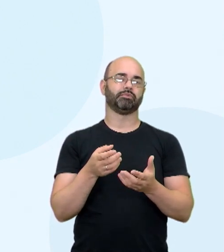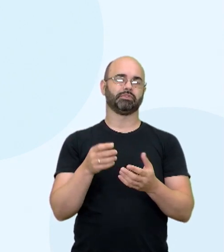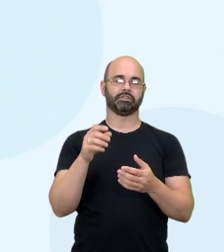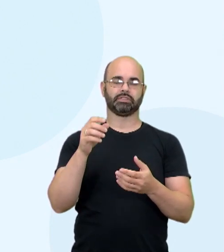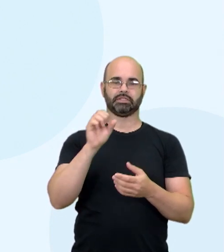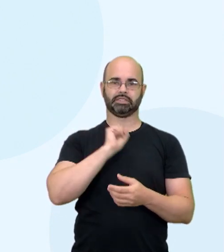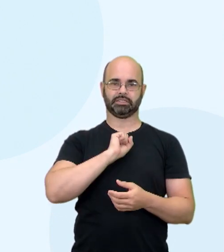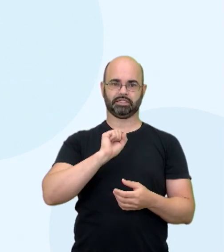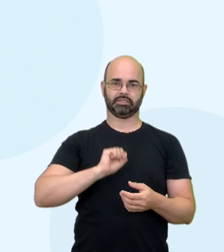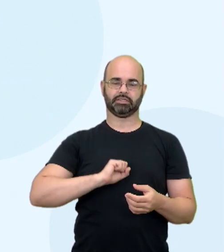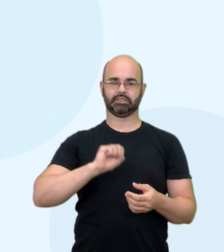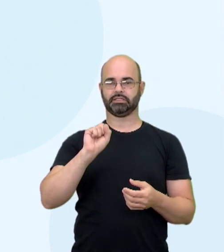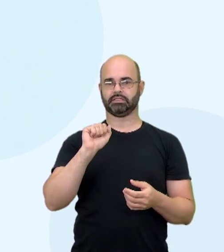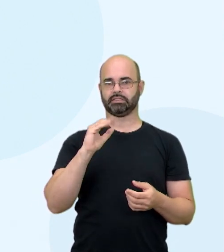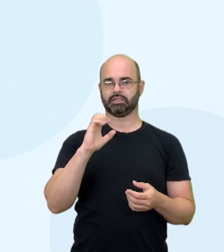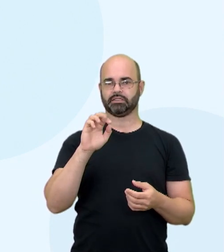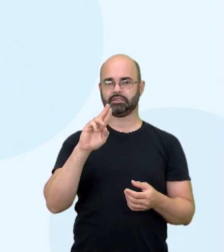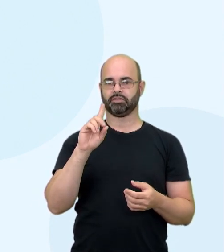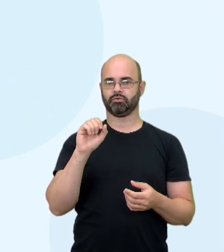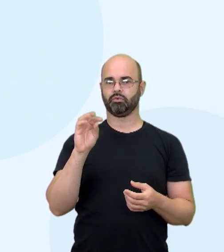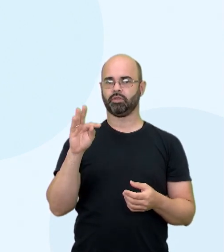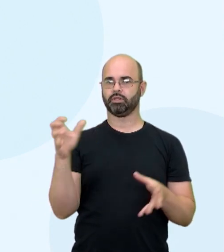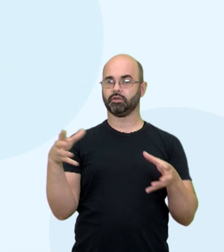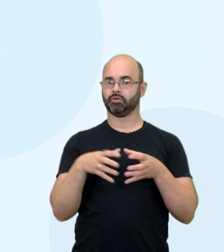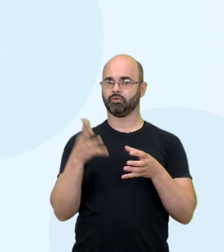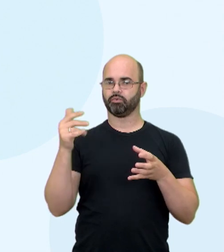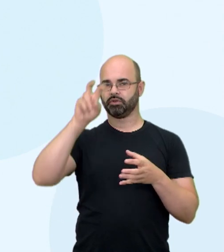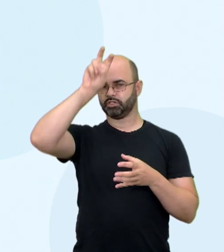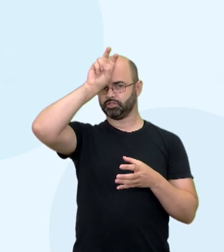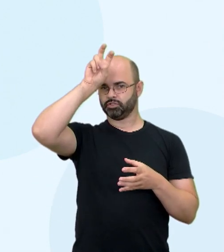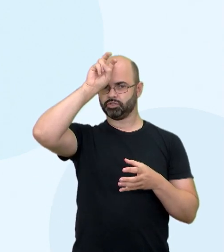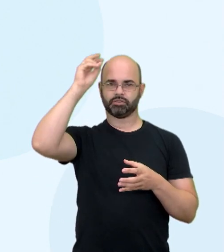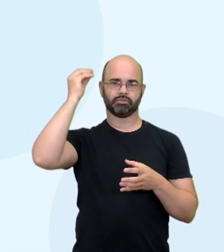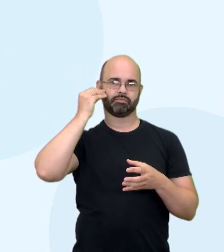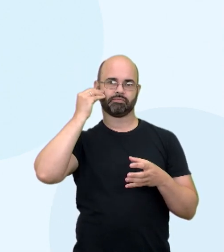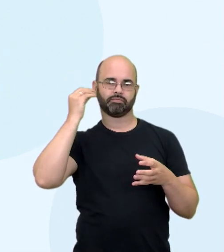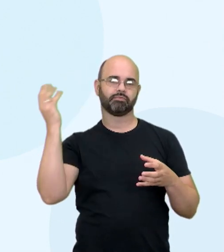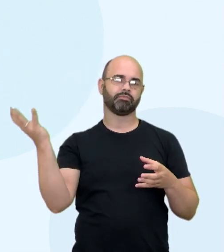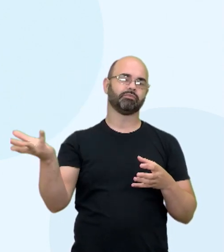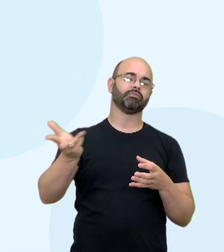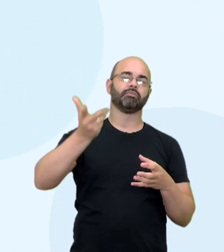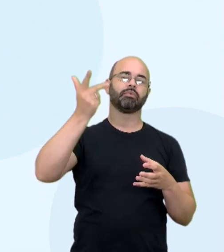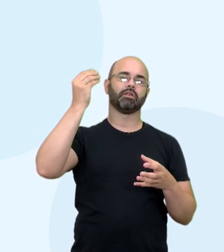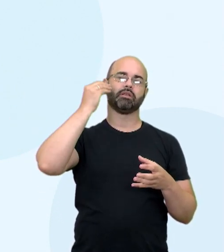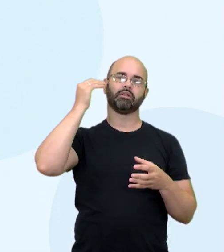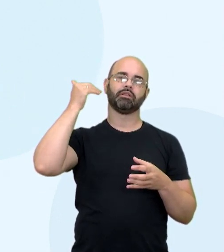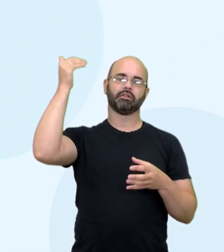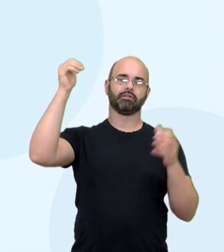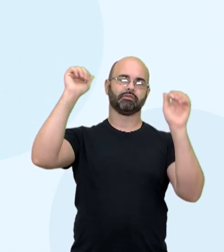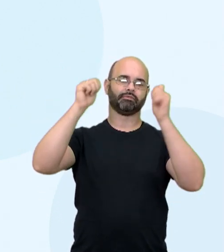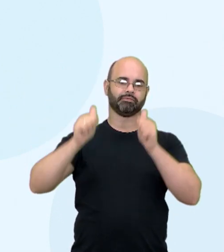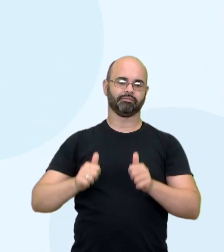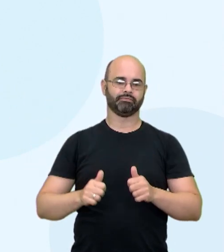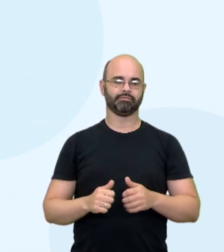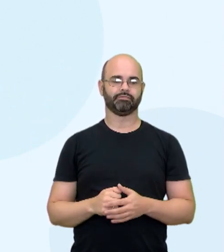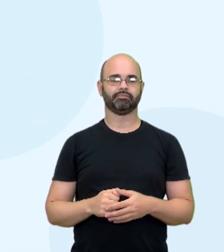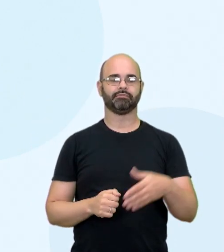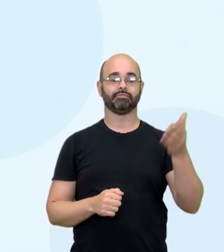então como a arte do aperfeiçoamento humano em busca do divino. Como mostra Eliade, lá